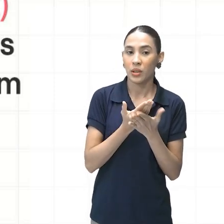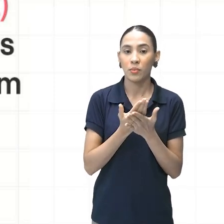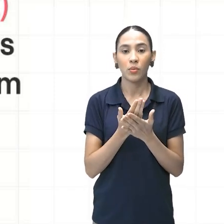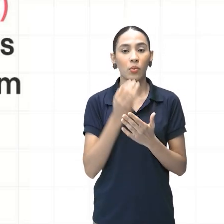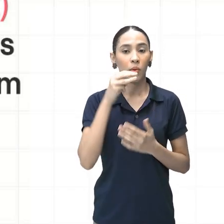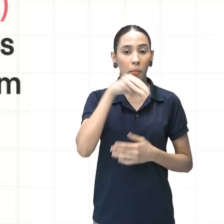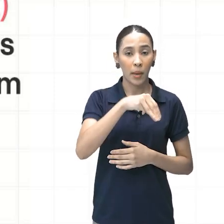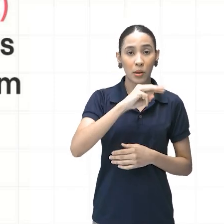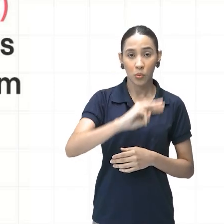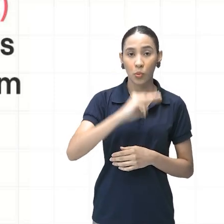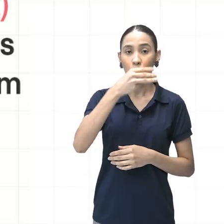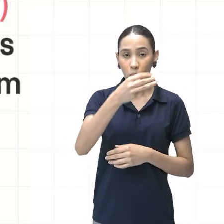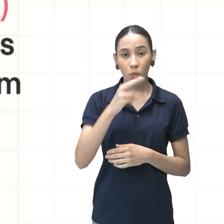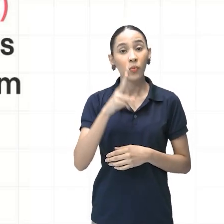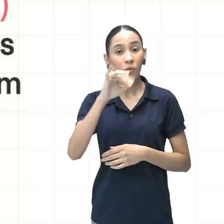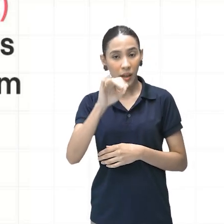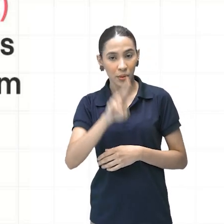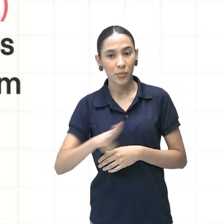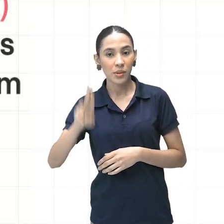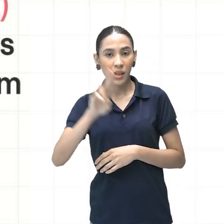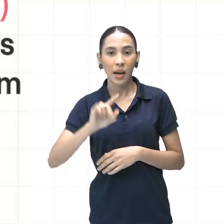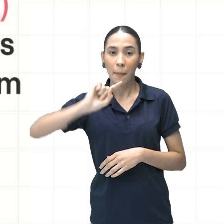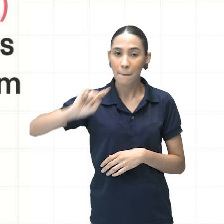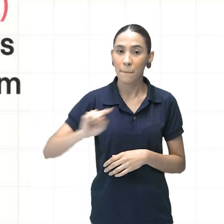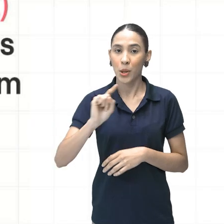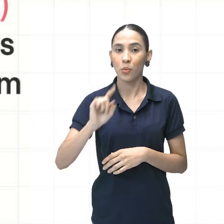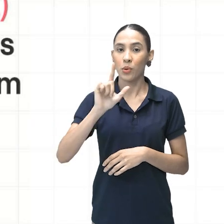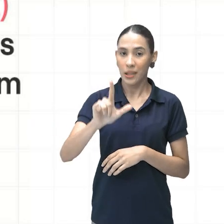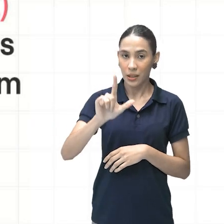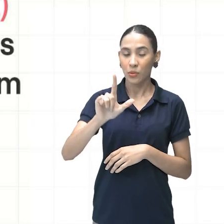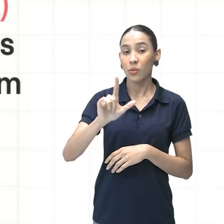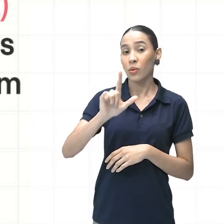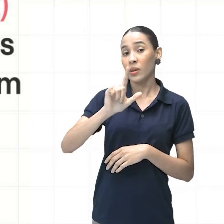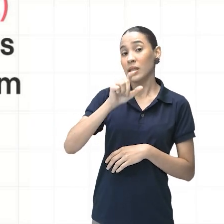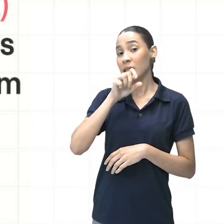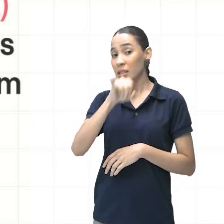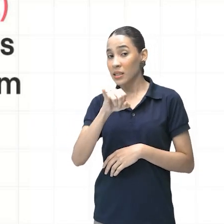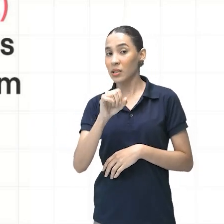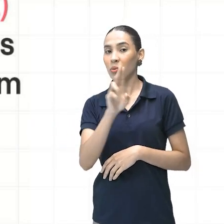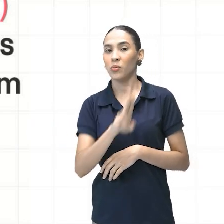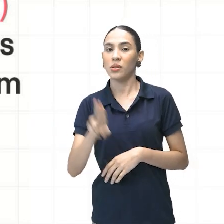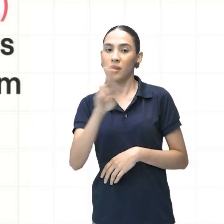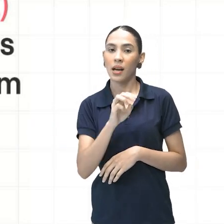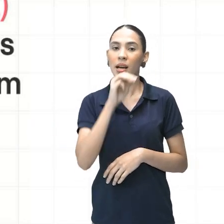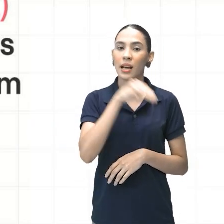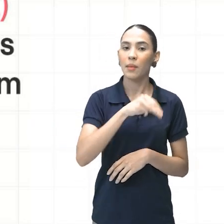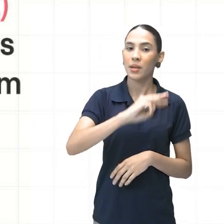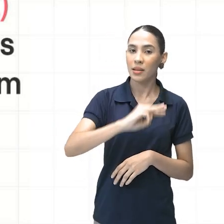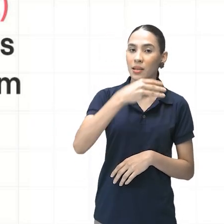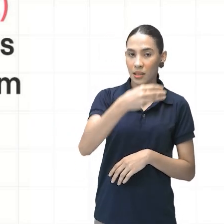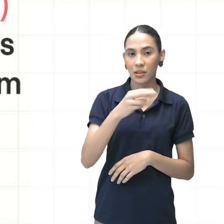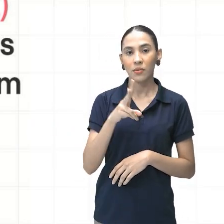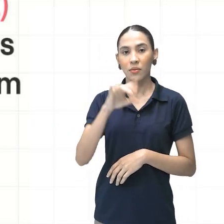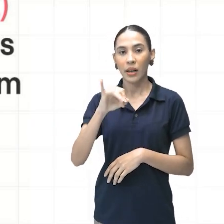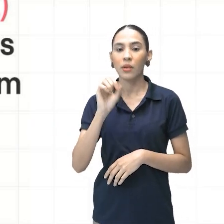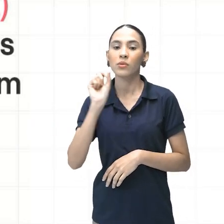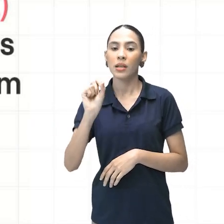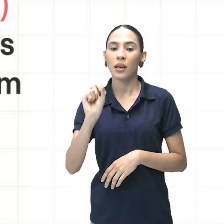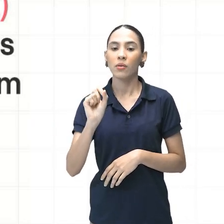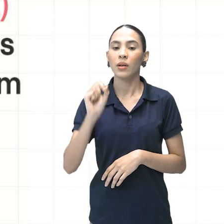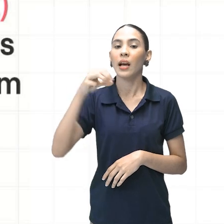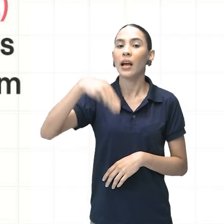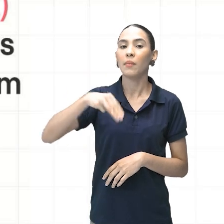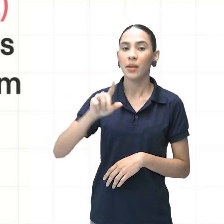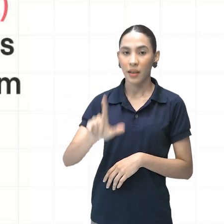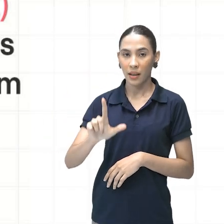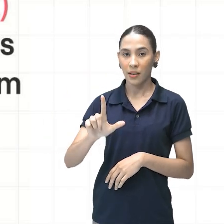metro cúbico, eu vou usar 1000 litros. Quando eu estiver usando centímetro cúbico, eu vou usar 1 mililitro.